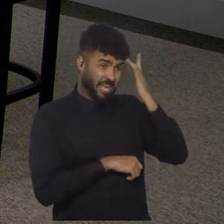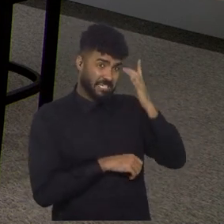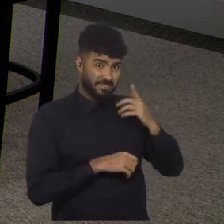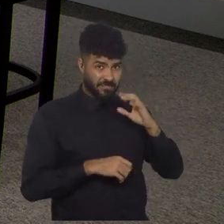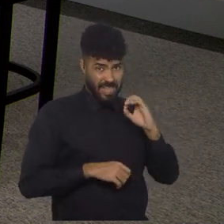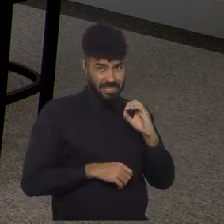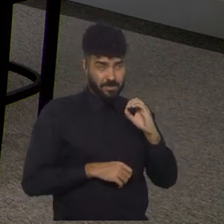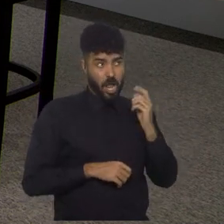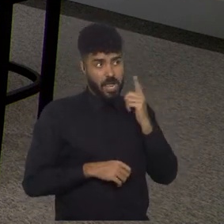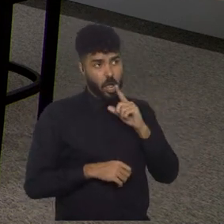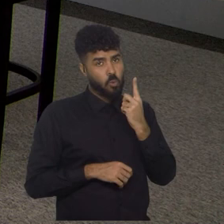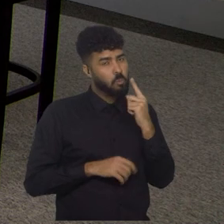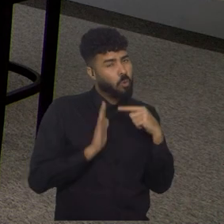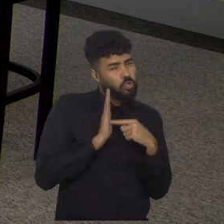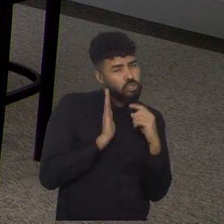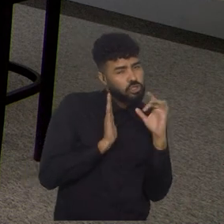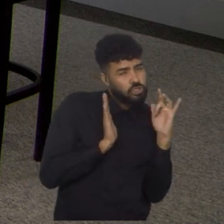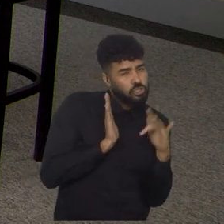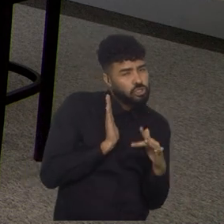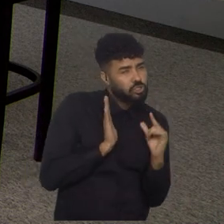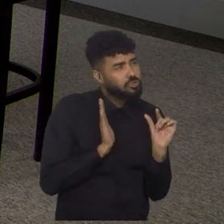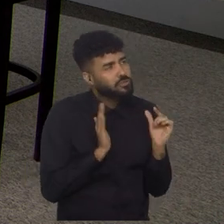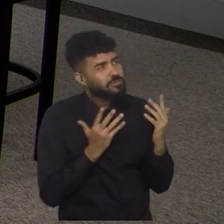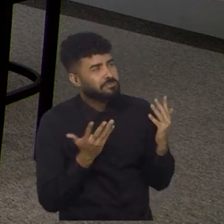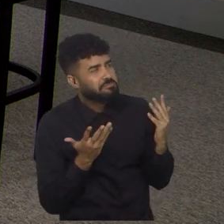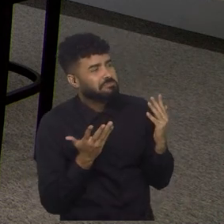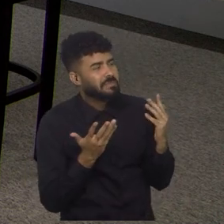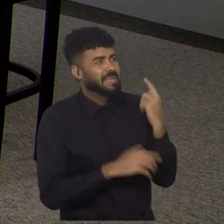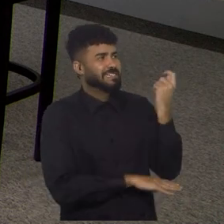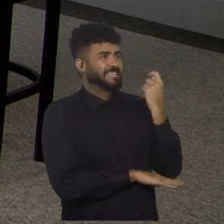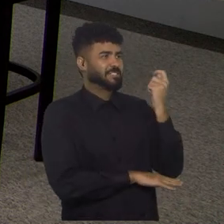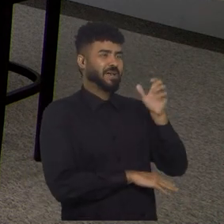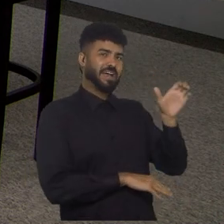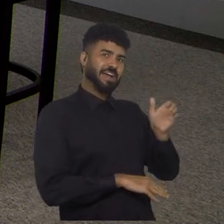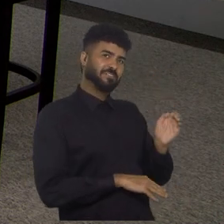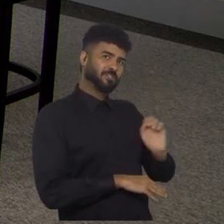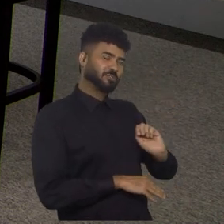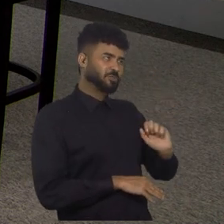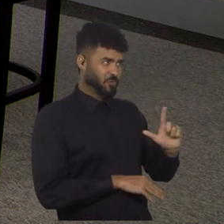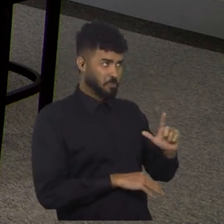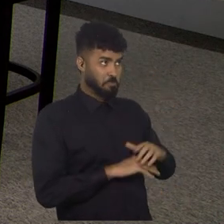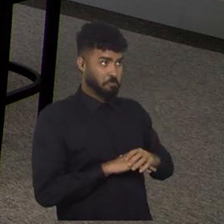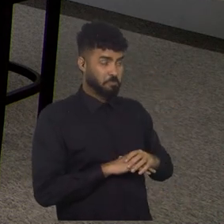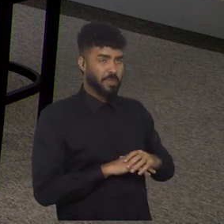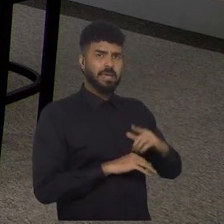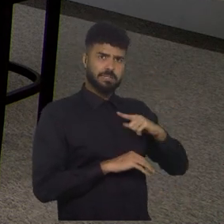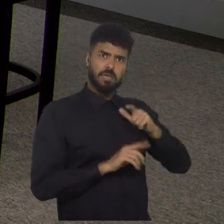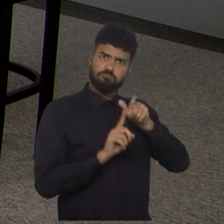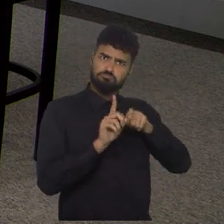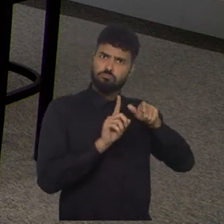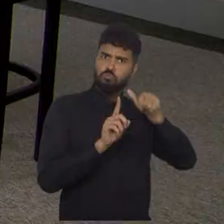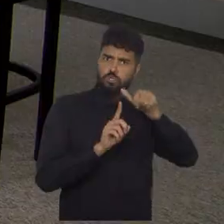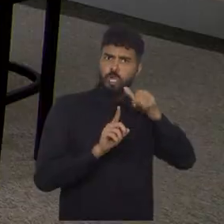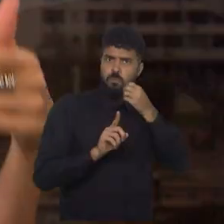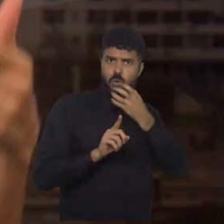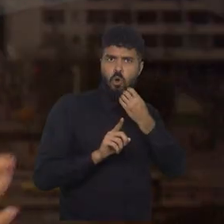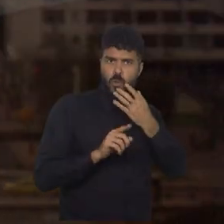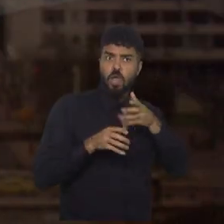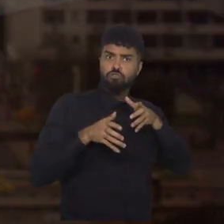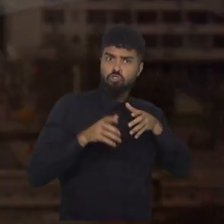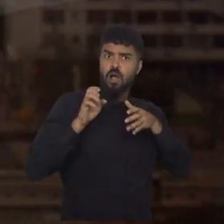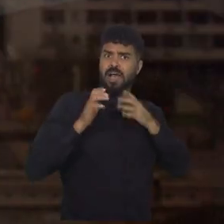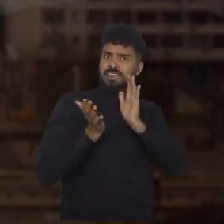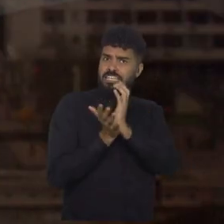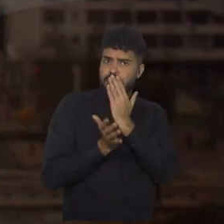né? Consegue fazer um pontinho a seleção sul-africana, que tem boas jogadoras, que jogam inclusive na